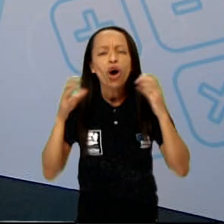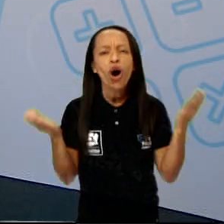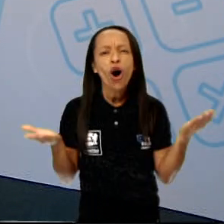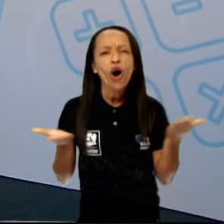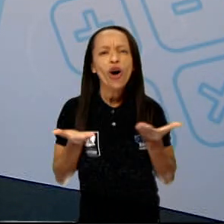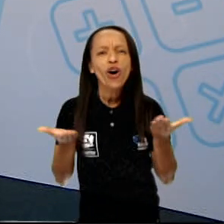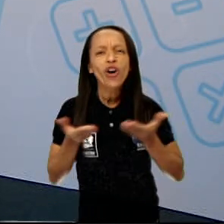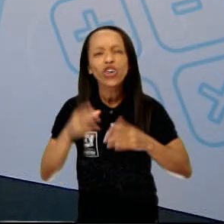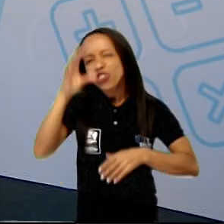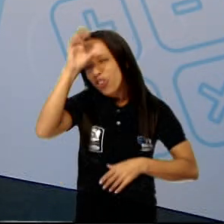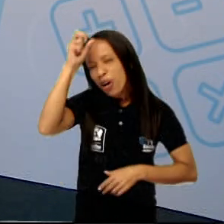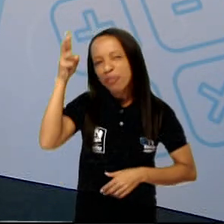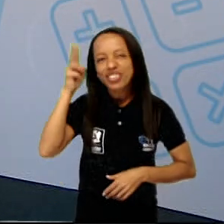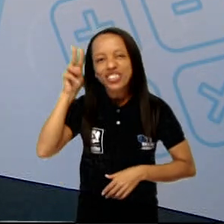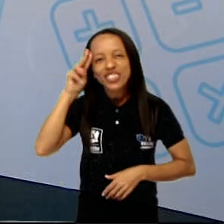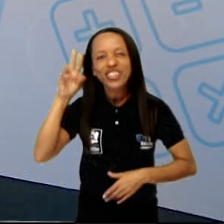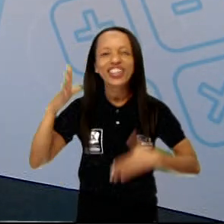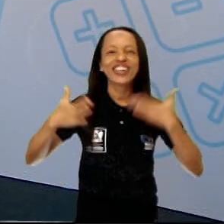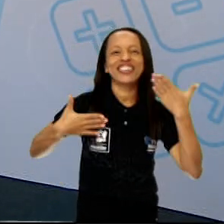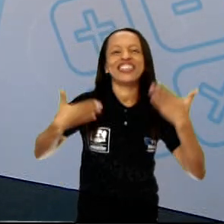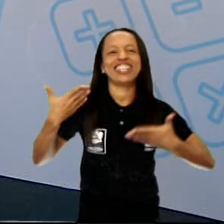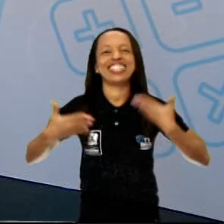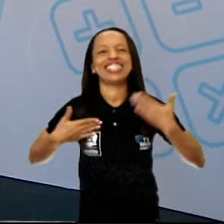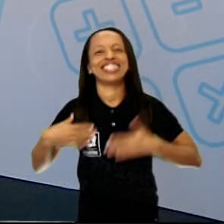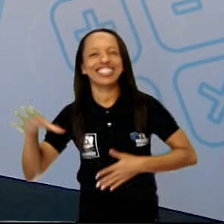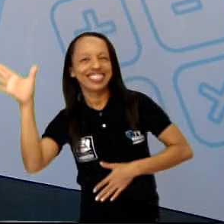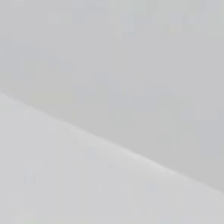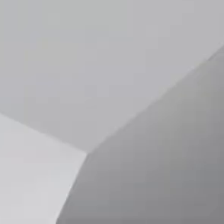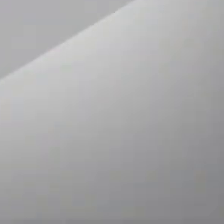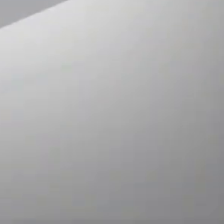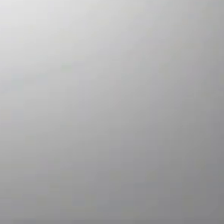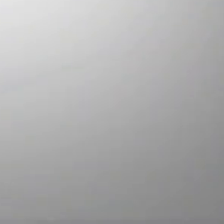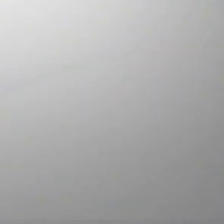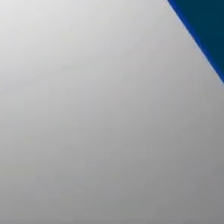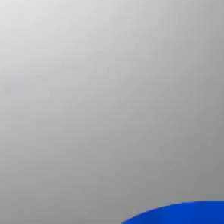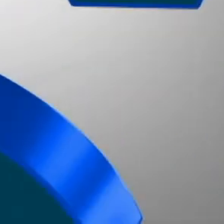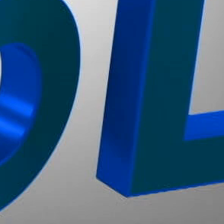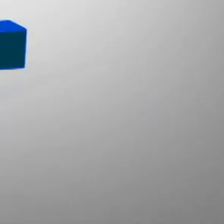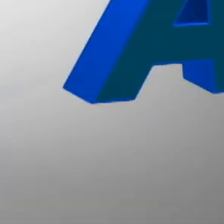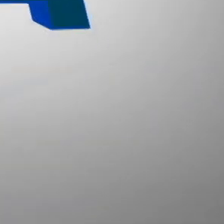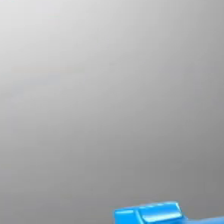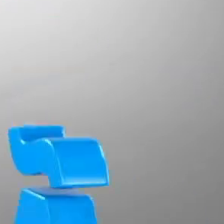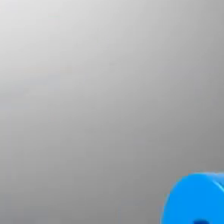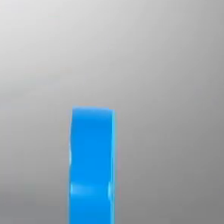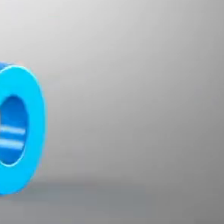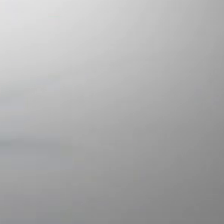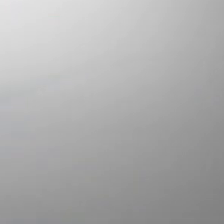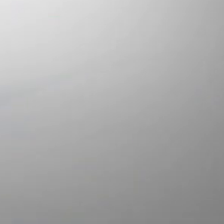história com encanto e alegria. Até a próxima, pessoal.